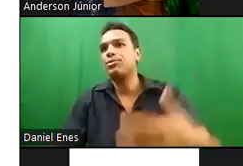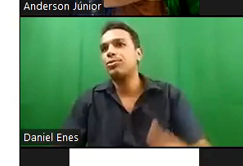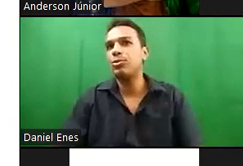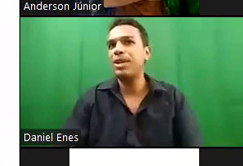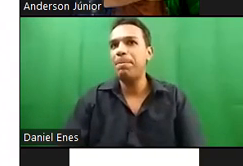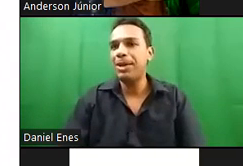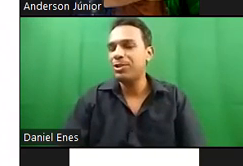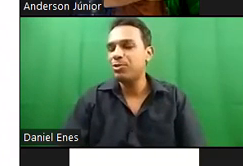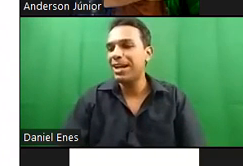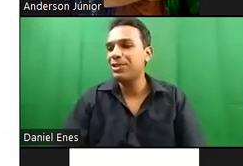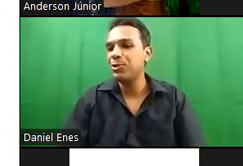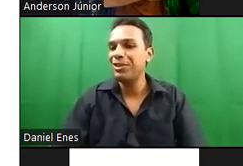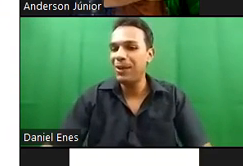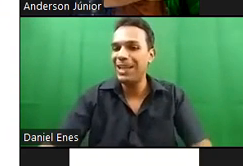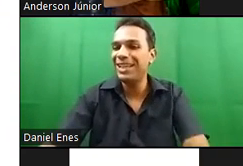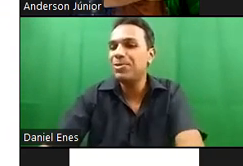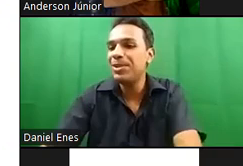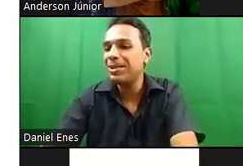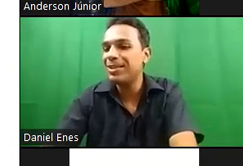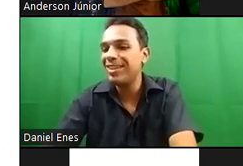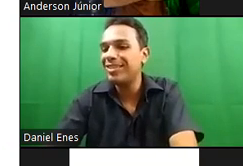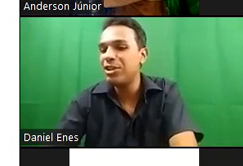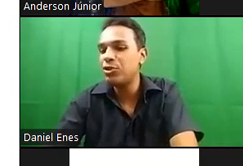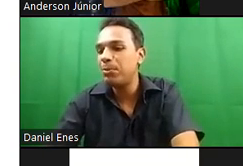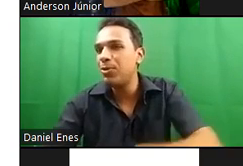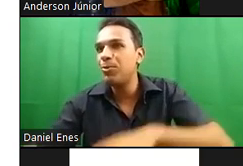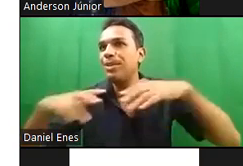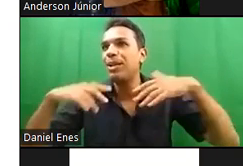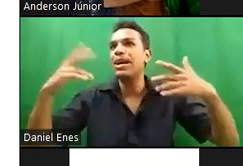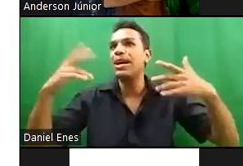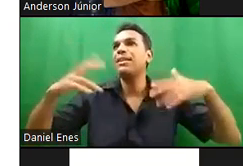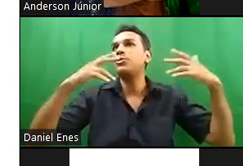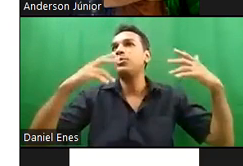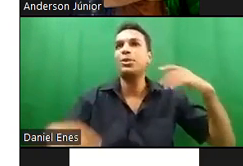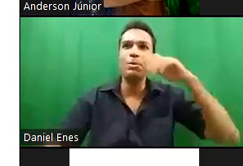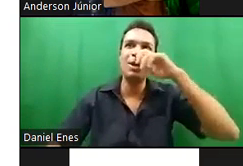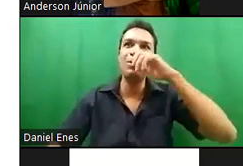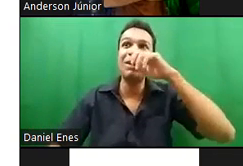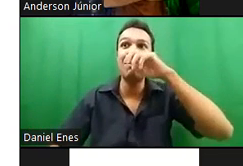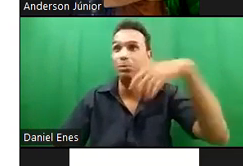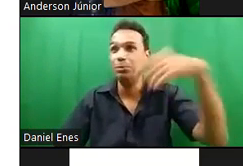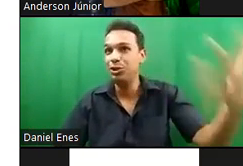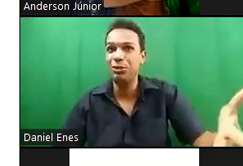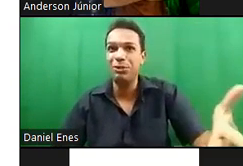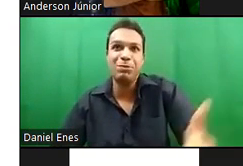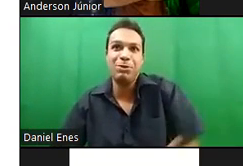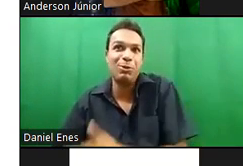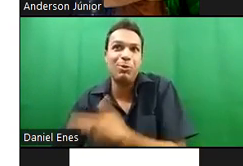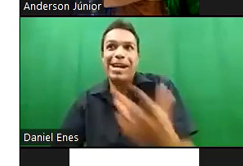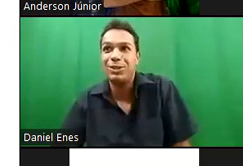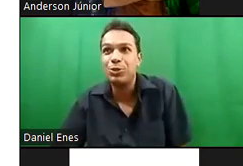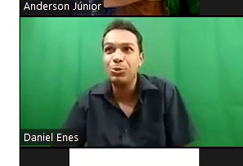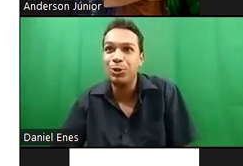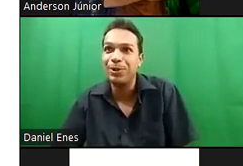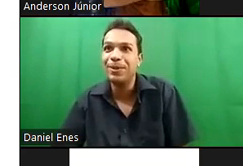conhece um surdo aí perto da sua casa, ou que nem eu falei, né? Quando é tentar descobrir algum na localidade ou em outras, eu perguntava pelo mudinho, porque as pessoas não